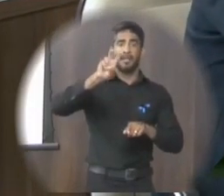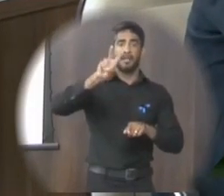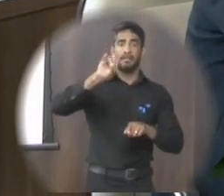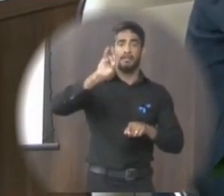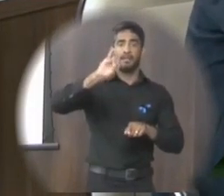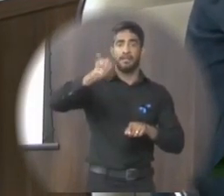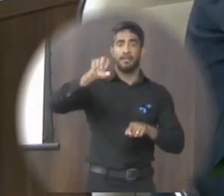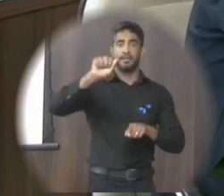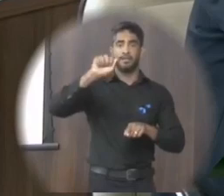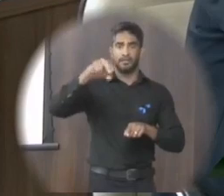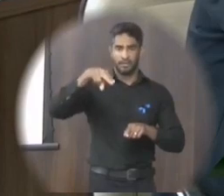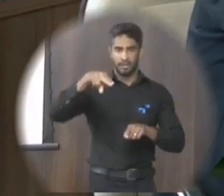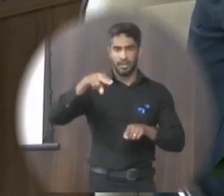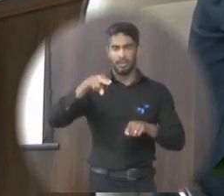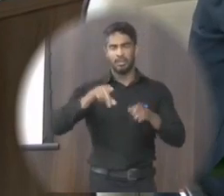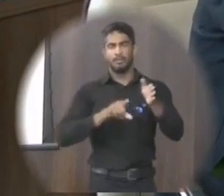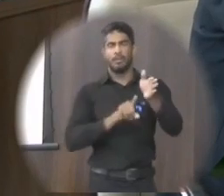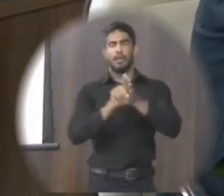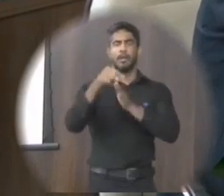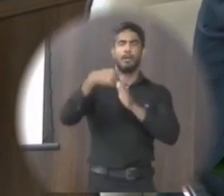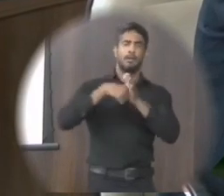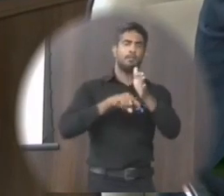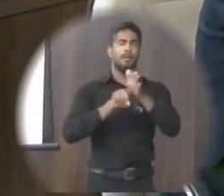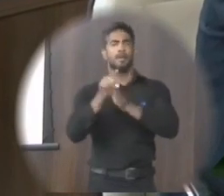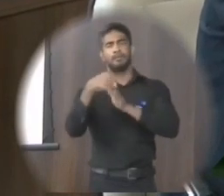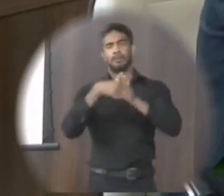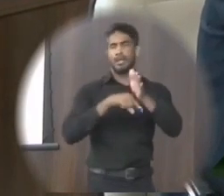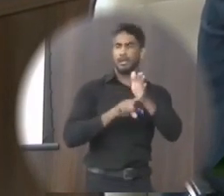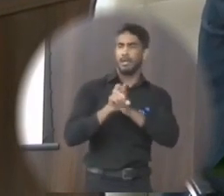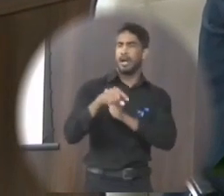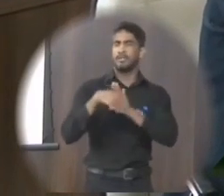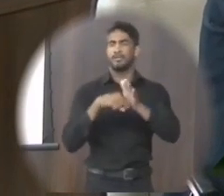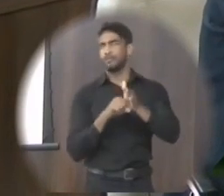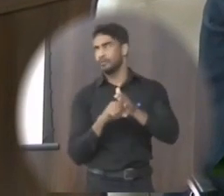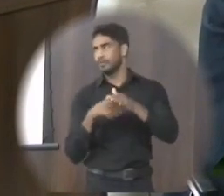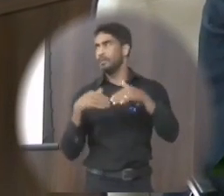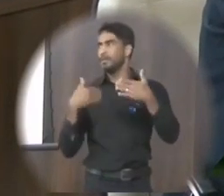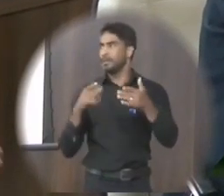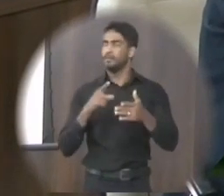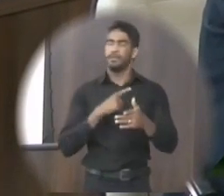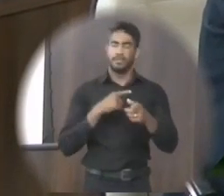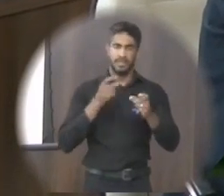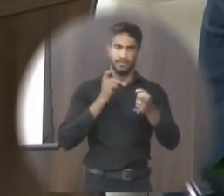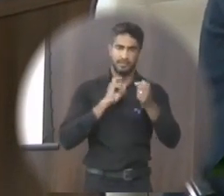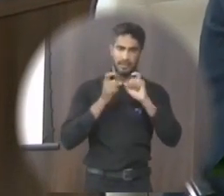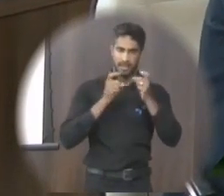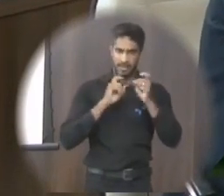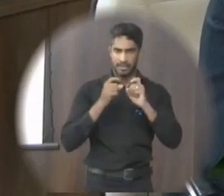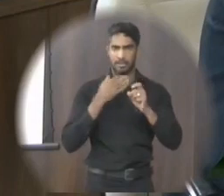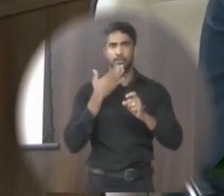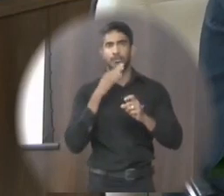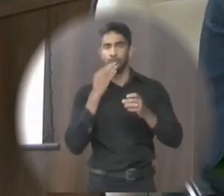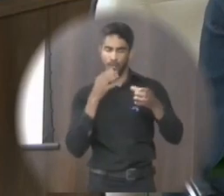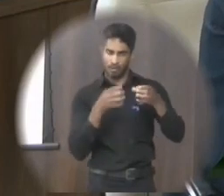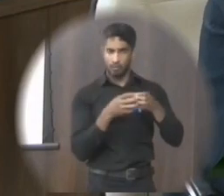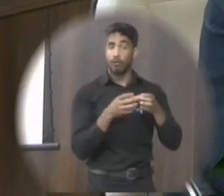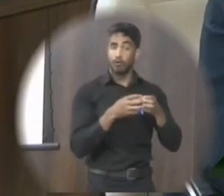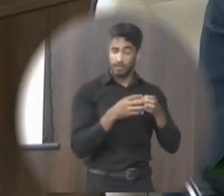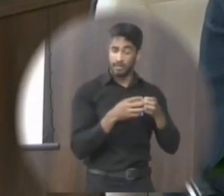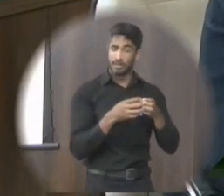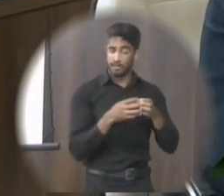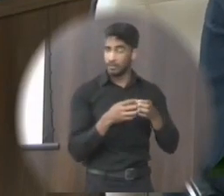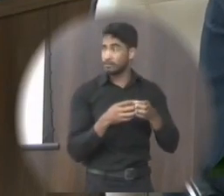foram tiradas as dúvidas, para a gente não votar sem esse conhecimento. Então, teve essa reunião, do qual a comissão fez parte de